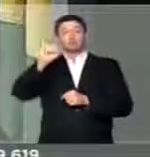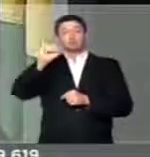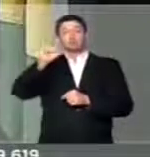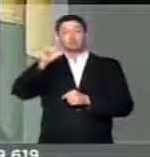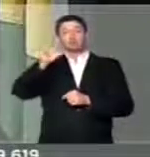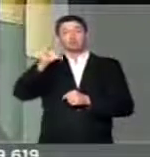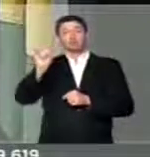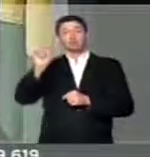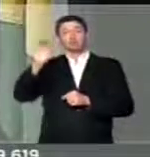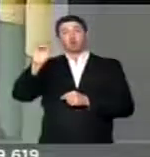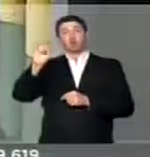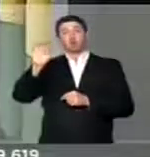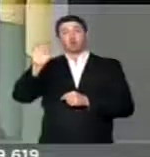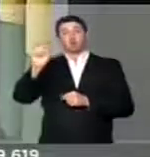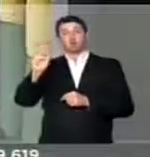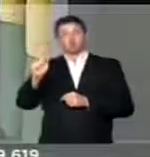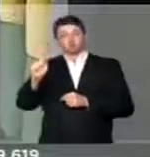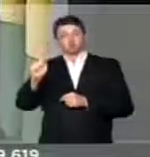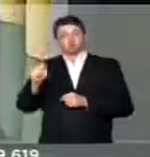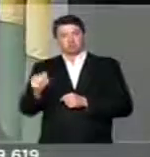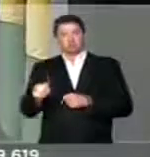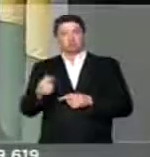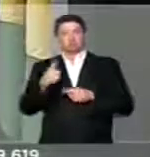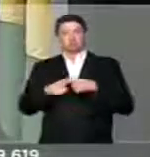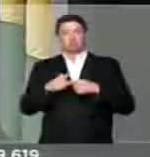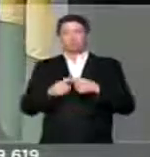Silvio Costa, que de uma forma